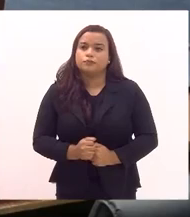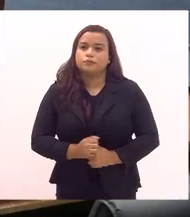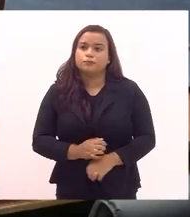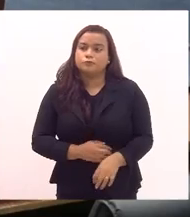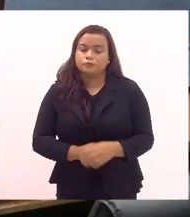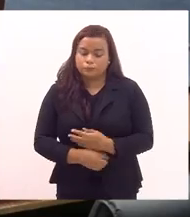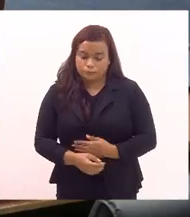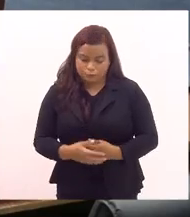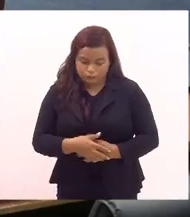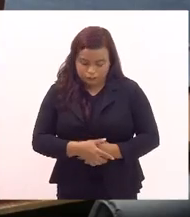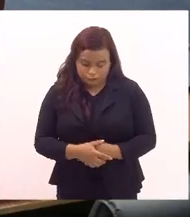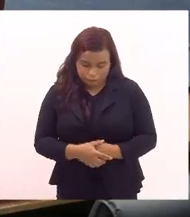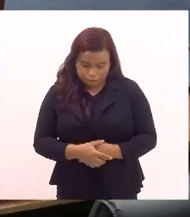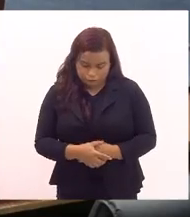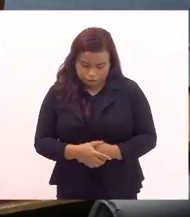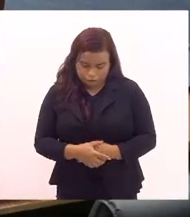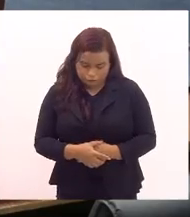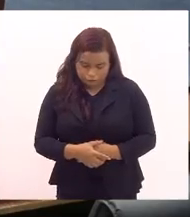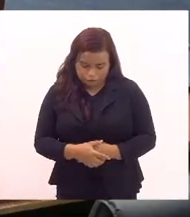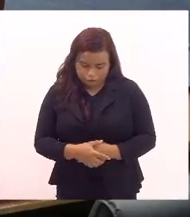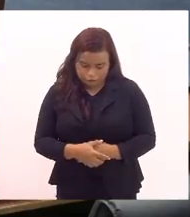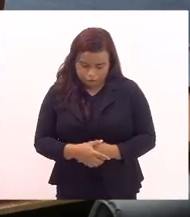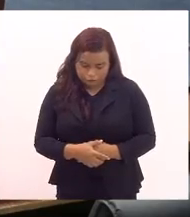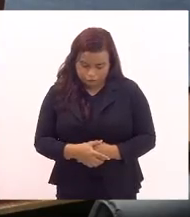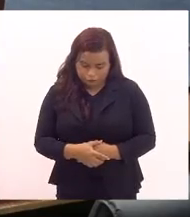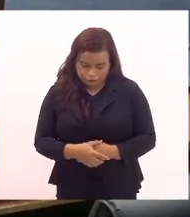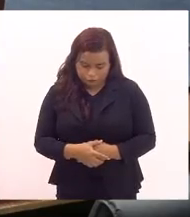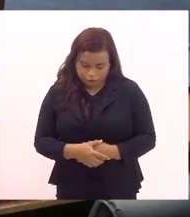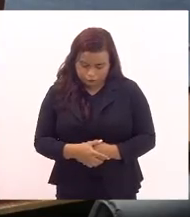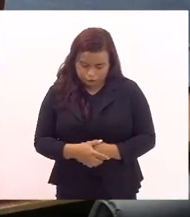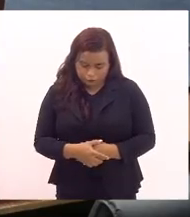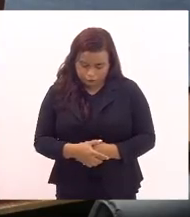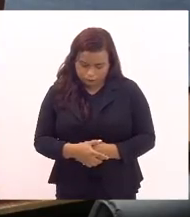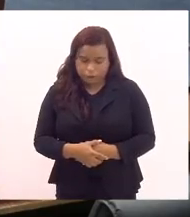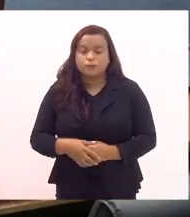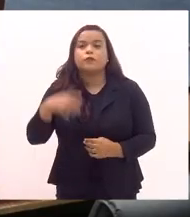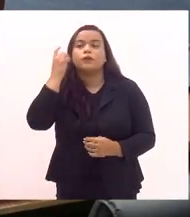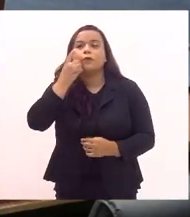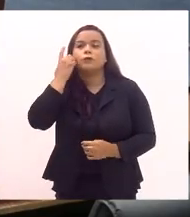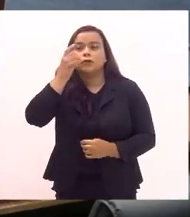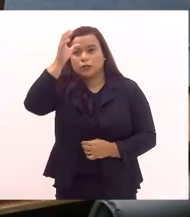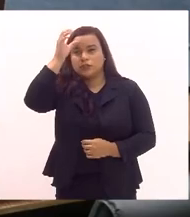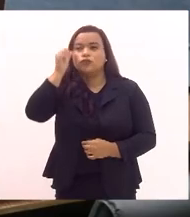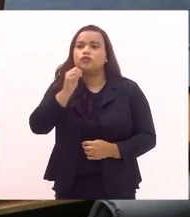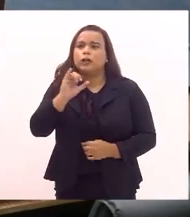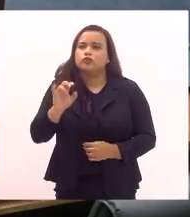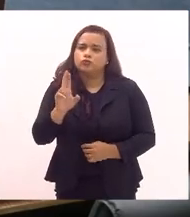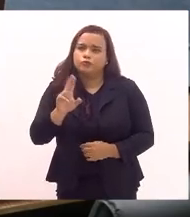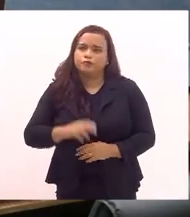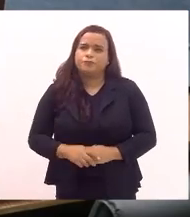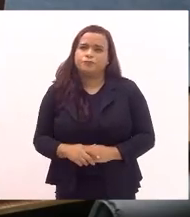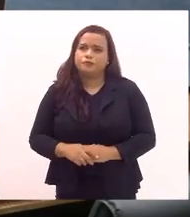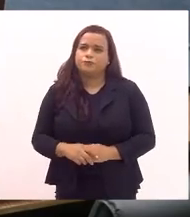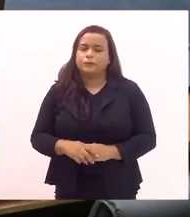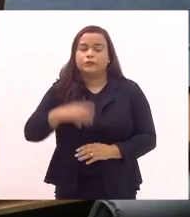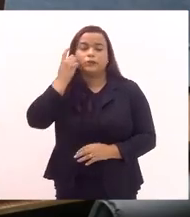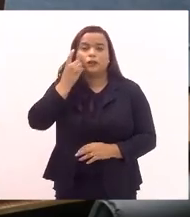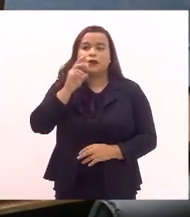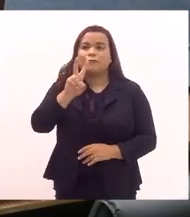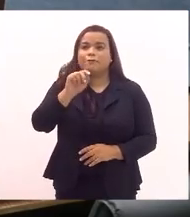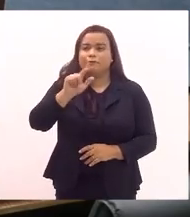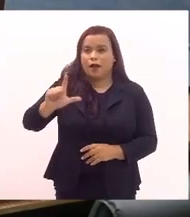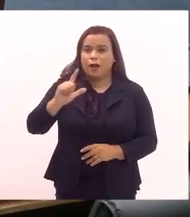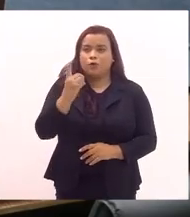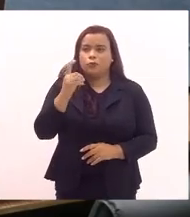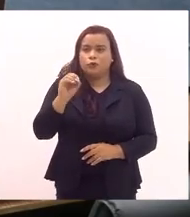Ah tá ok valeu tchau beijo Deputado a tia Júlia por causa da tia ajuda por causa do Val do Ceasa